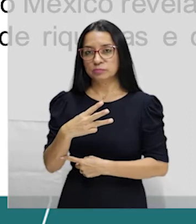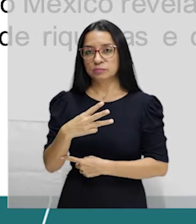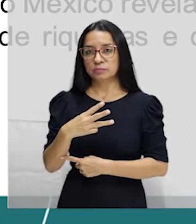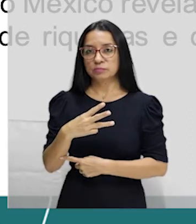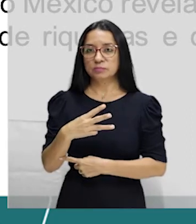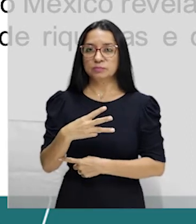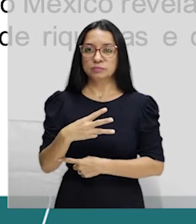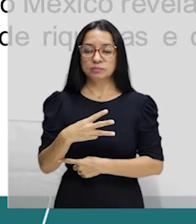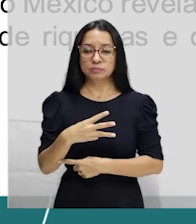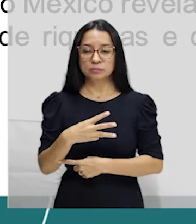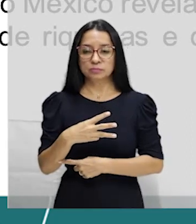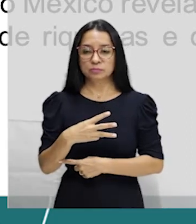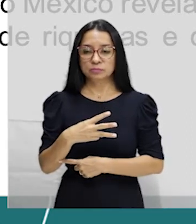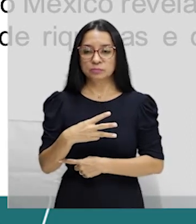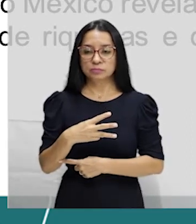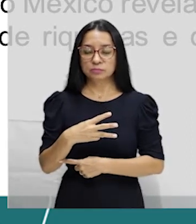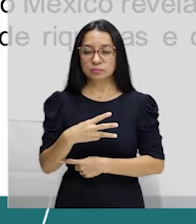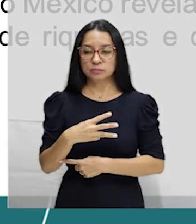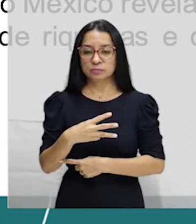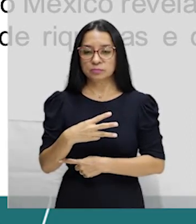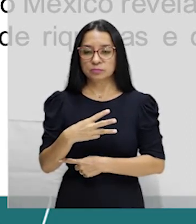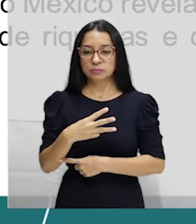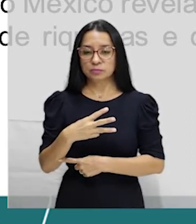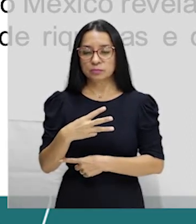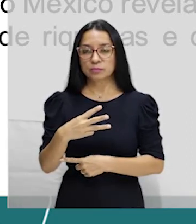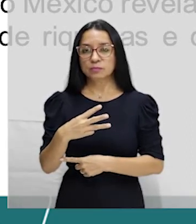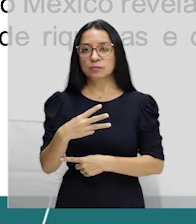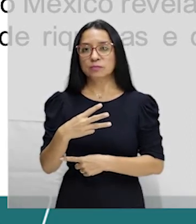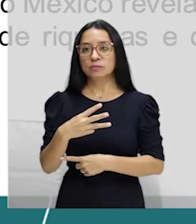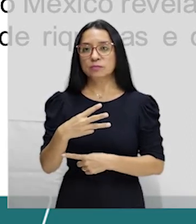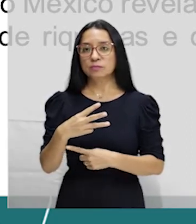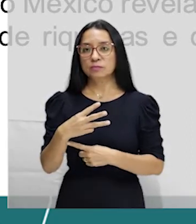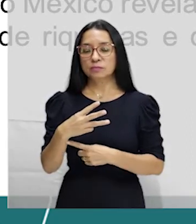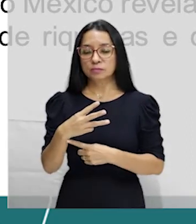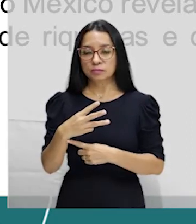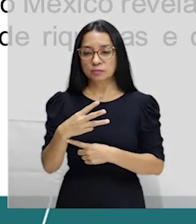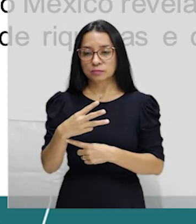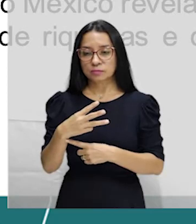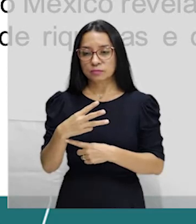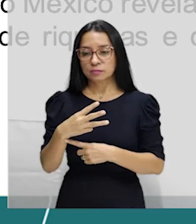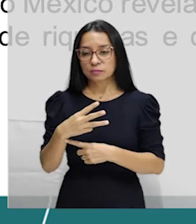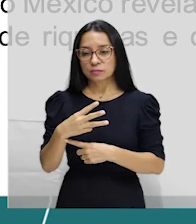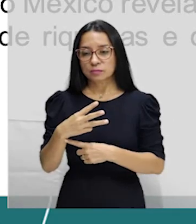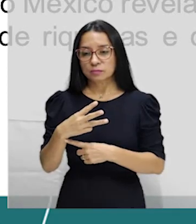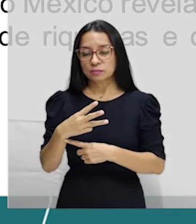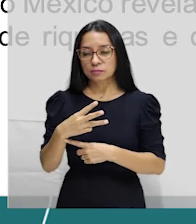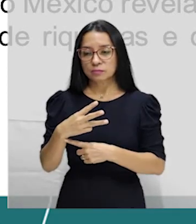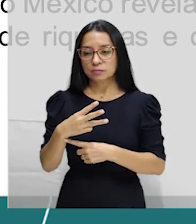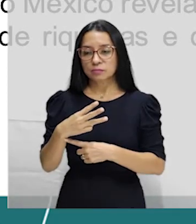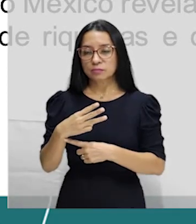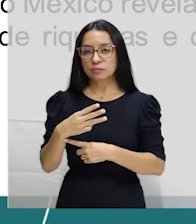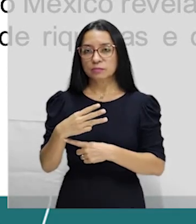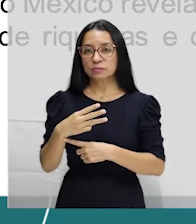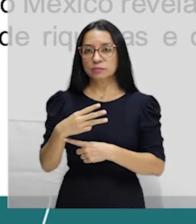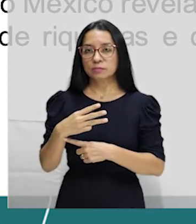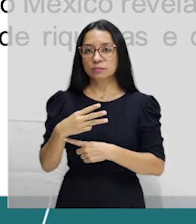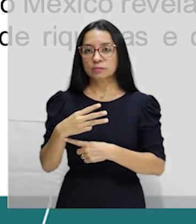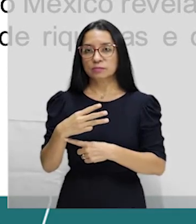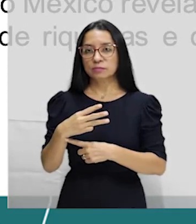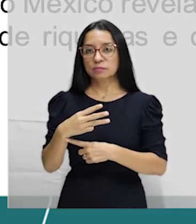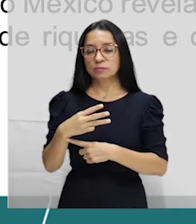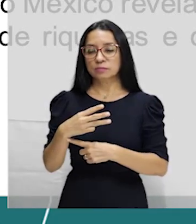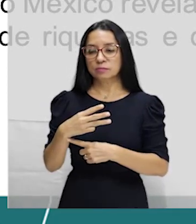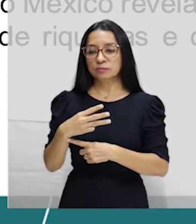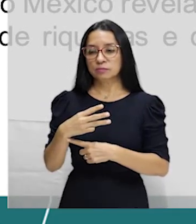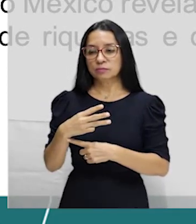feitos pelos Estados Unidos no México revelam que o principal objetivo do bloco é facilitar a circulação de riquezas e